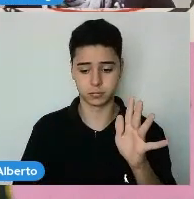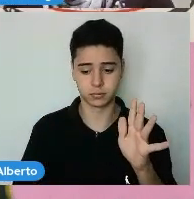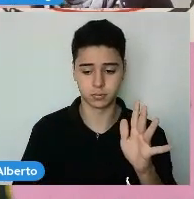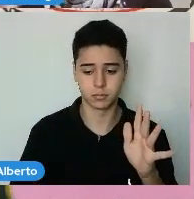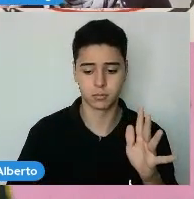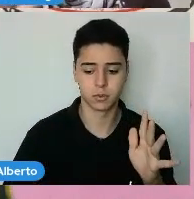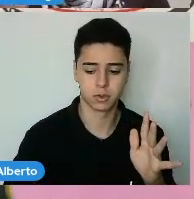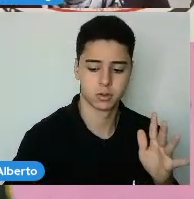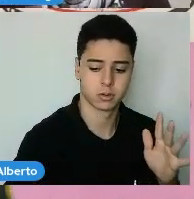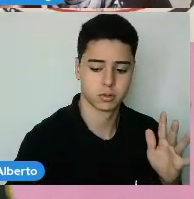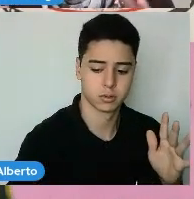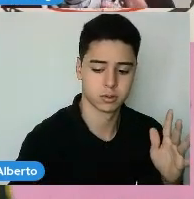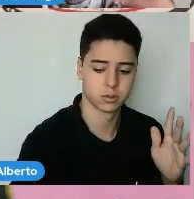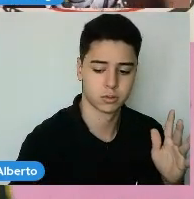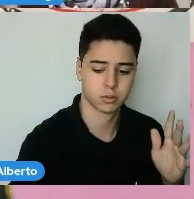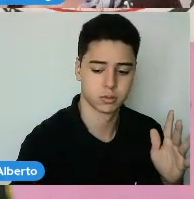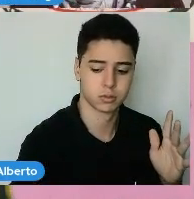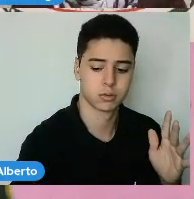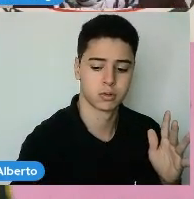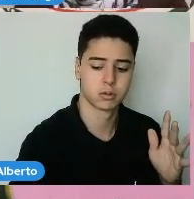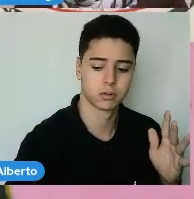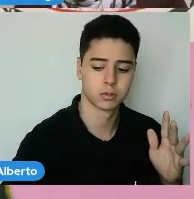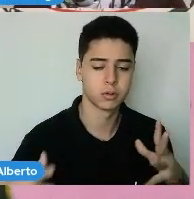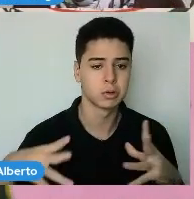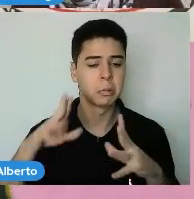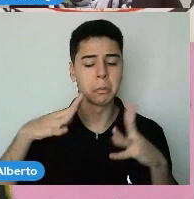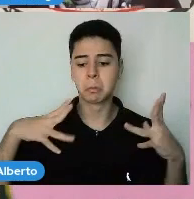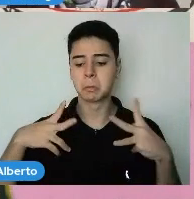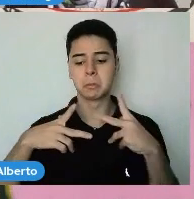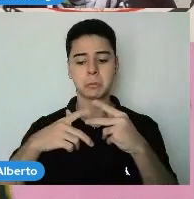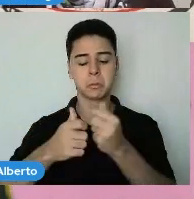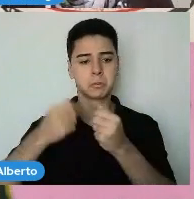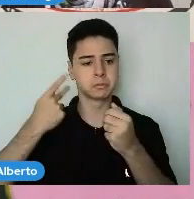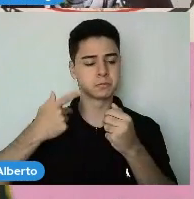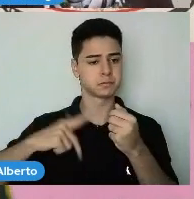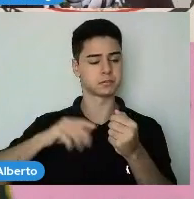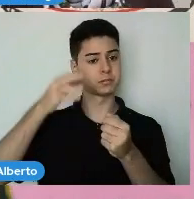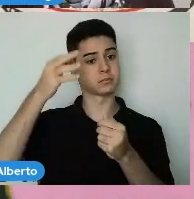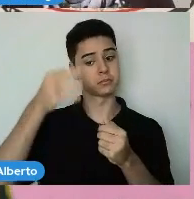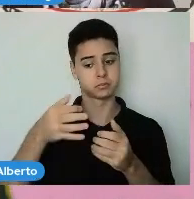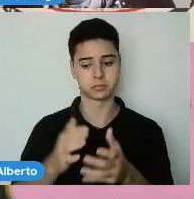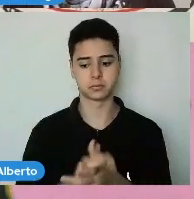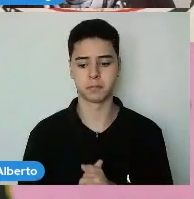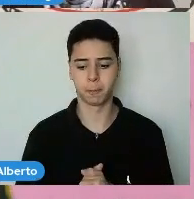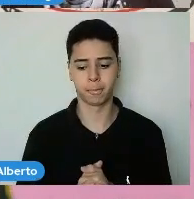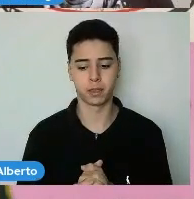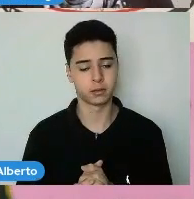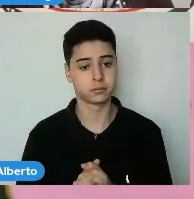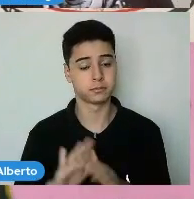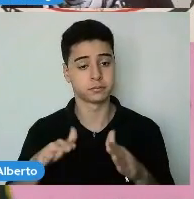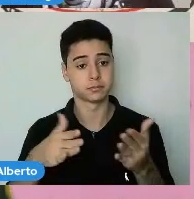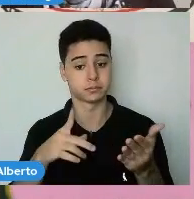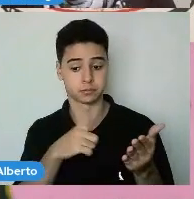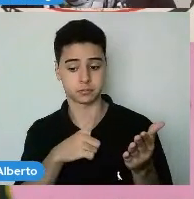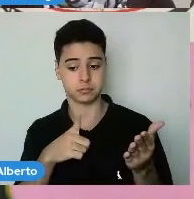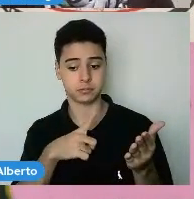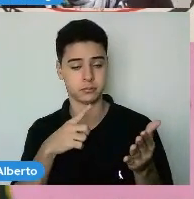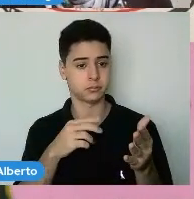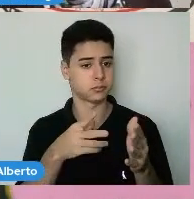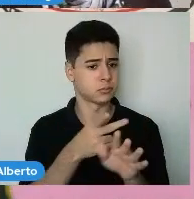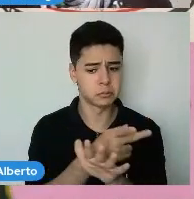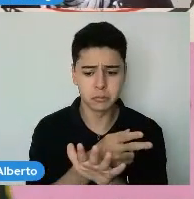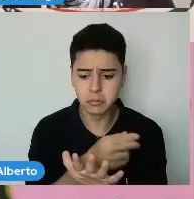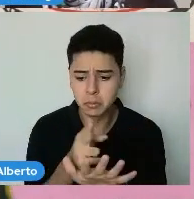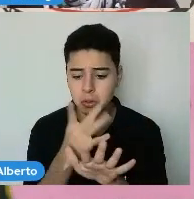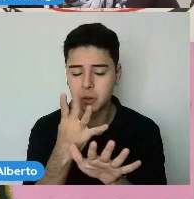mitológicos, heróicos, só que tudo numa roupagem contemporânea, né, gente? Então, você tem a questão da cor, que se